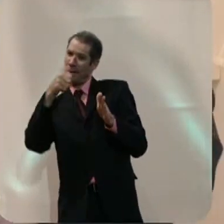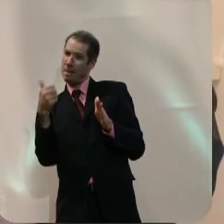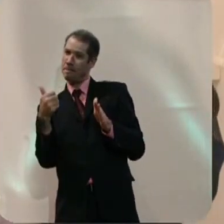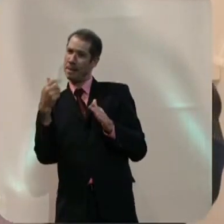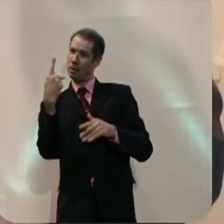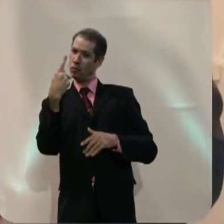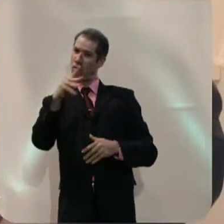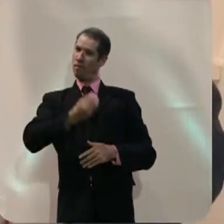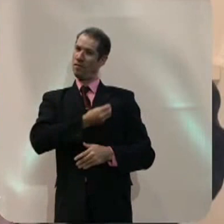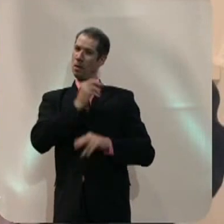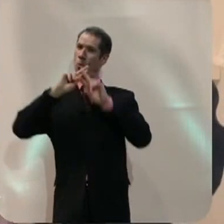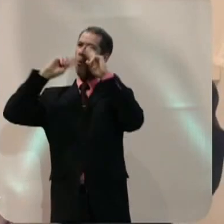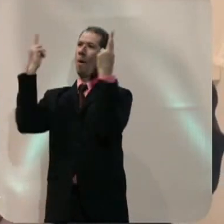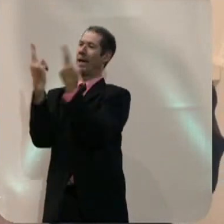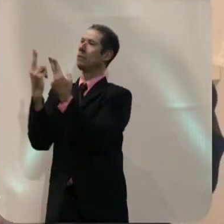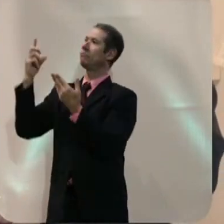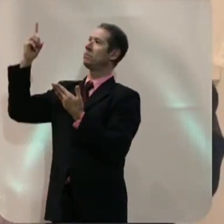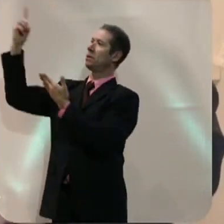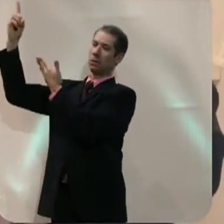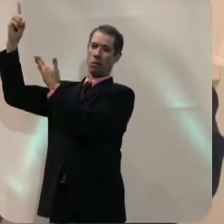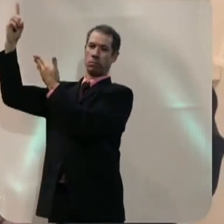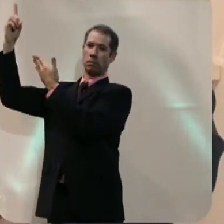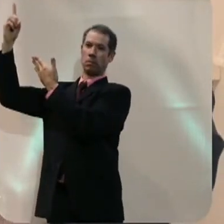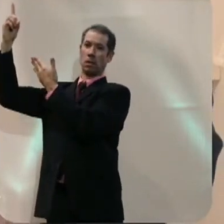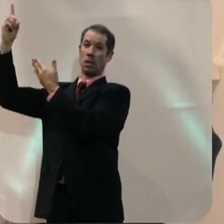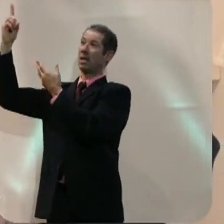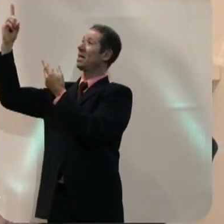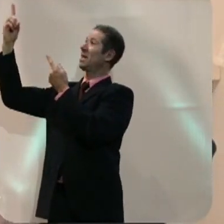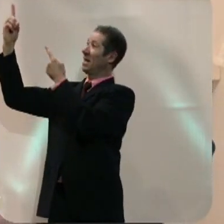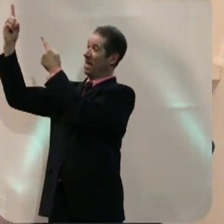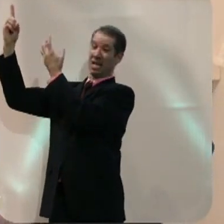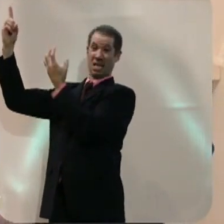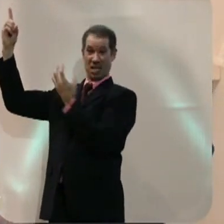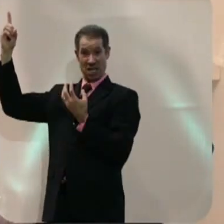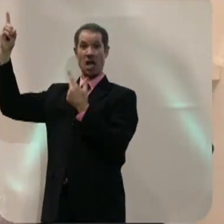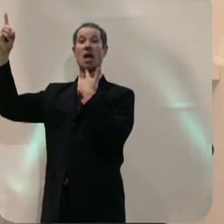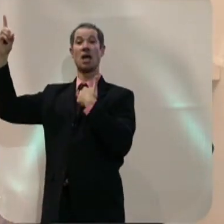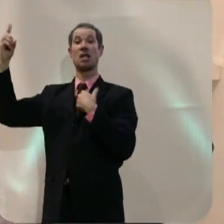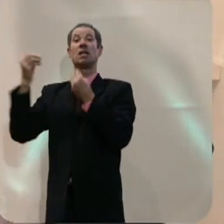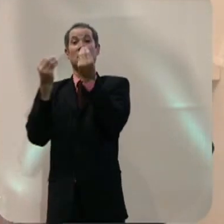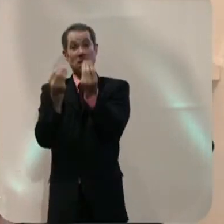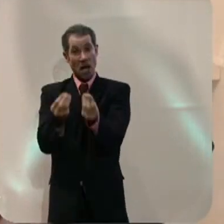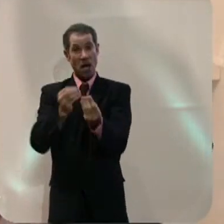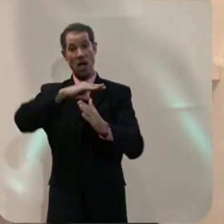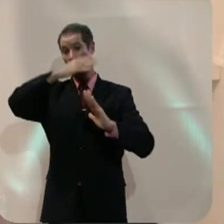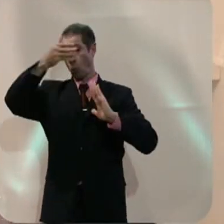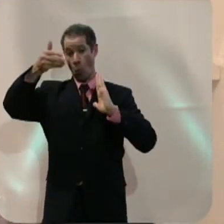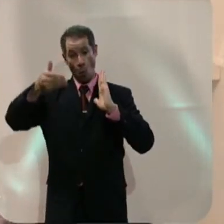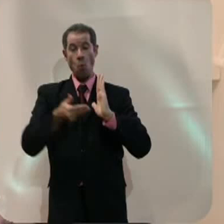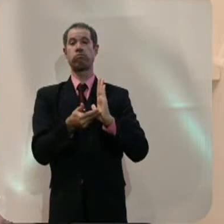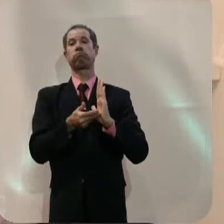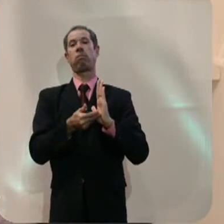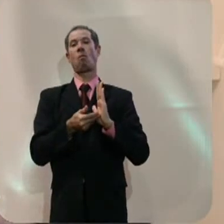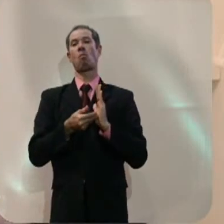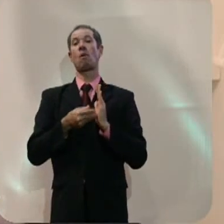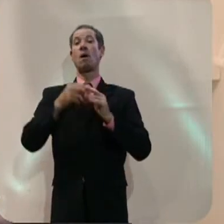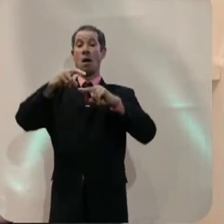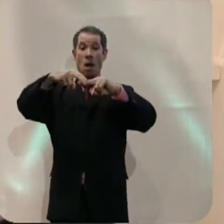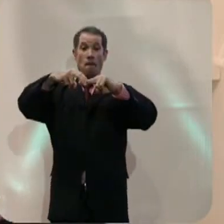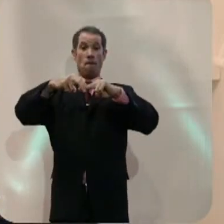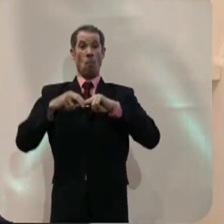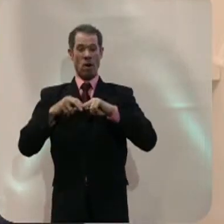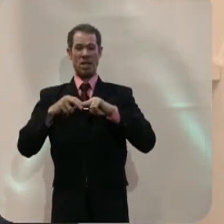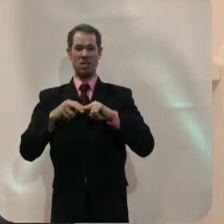na sua vida o reino de Deus e aquilo que Deus quer, e Ele lhes dará todas essas coisas. Por